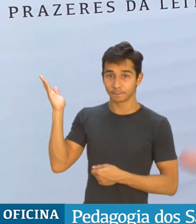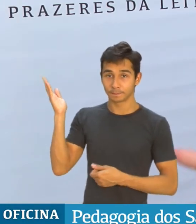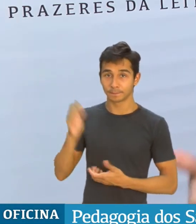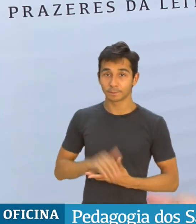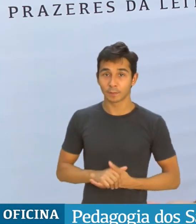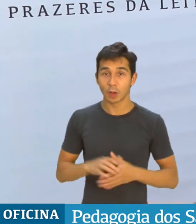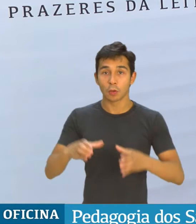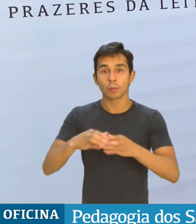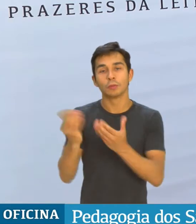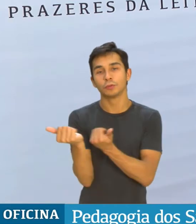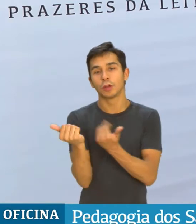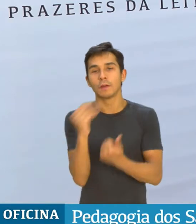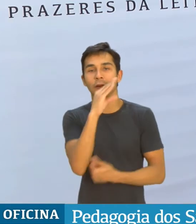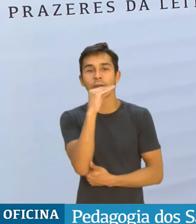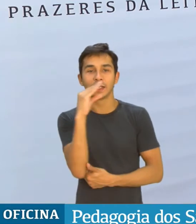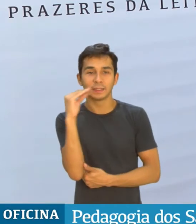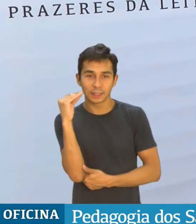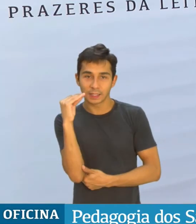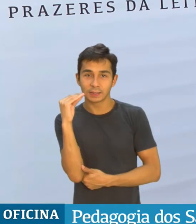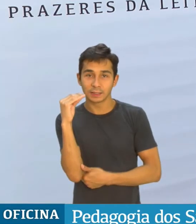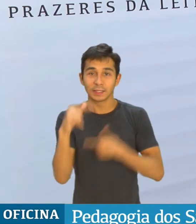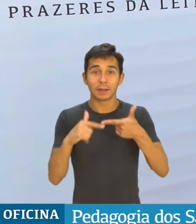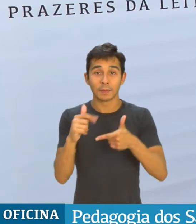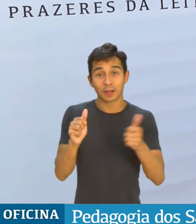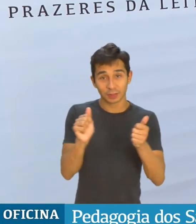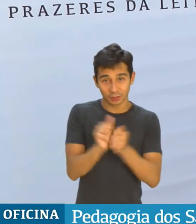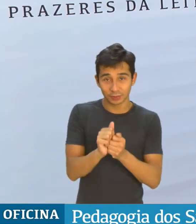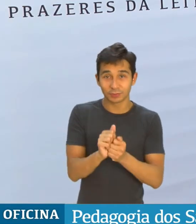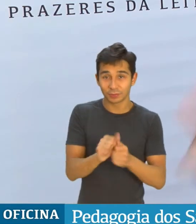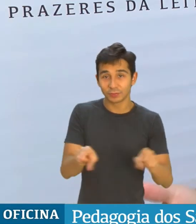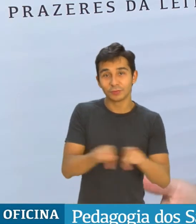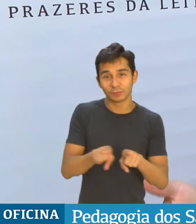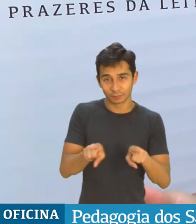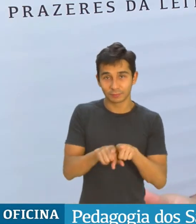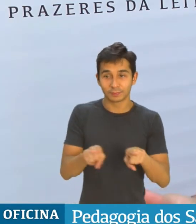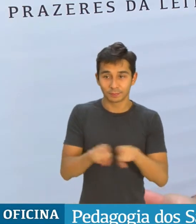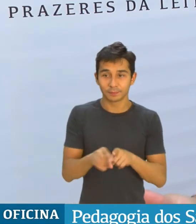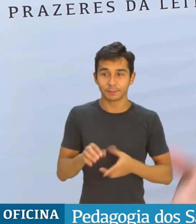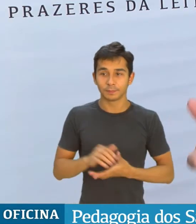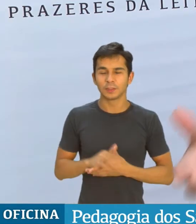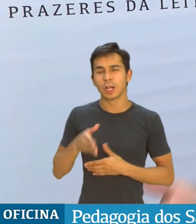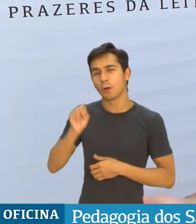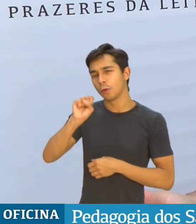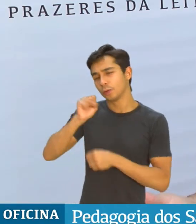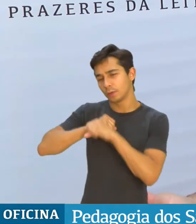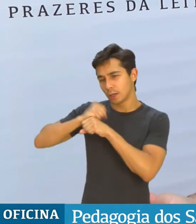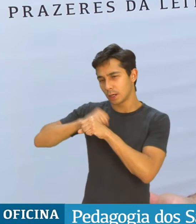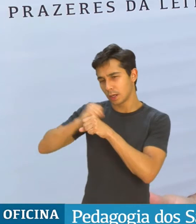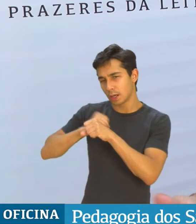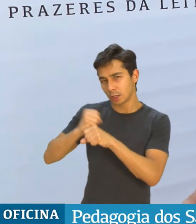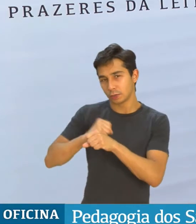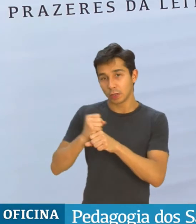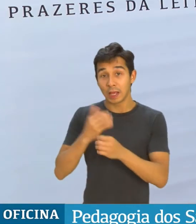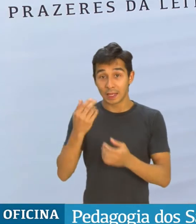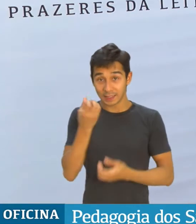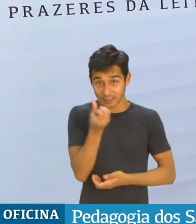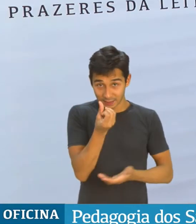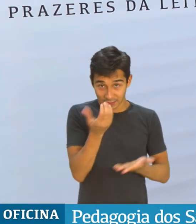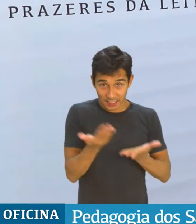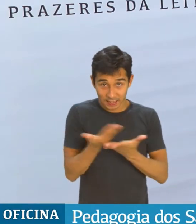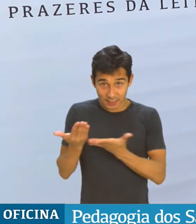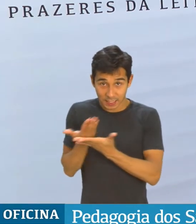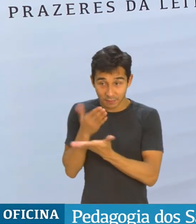com jovens adolescentes, nos mesquiteiros, e ao longo dos anos, ao longo de 8 anos, a gente publicou 6